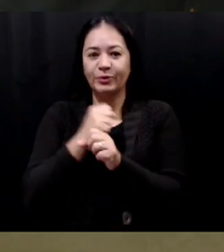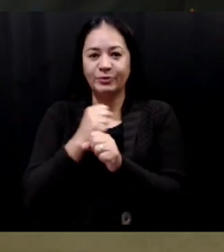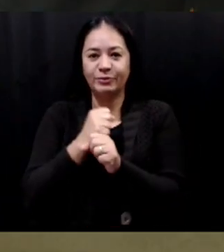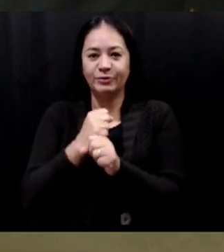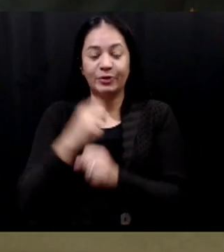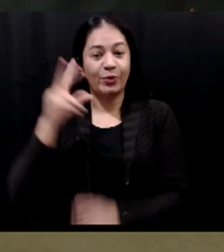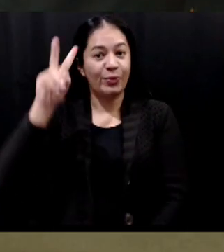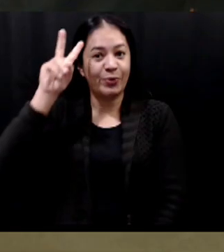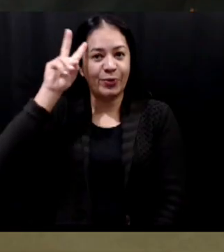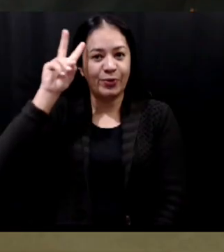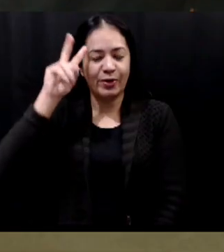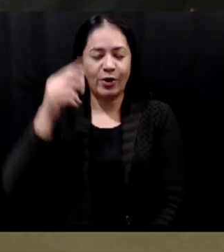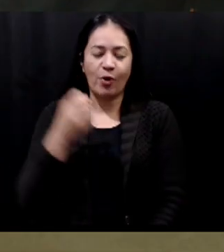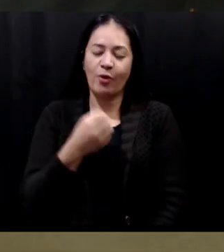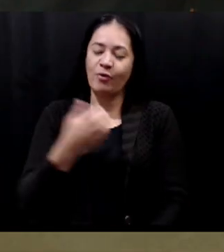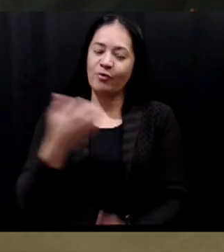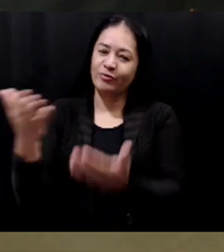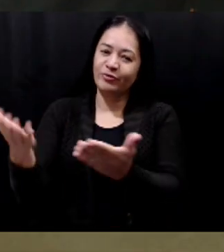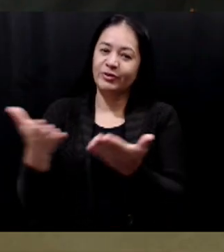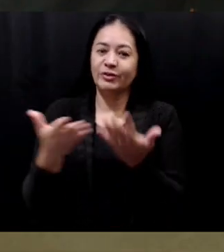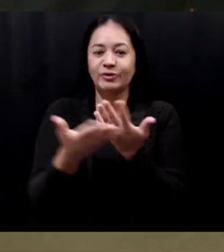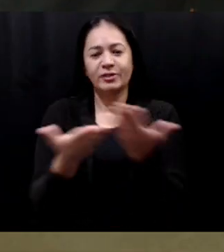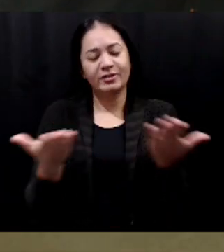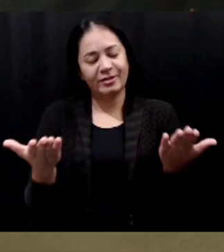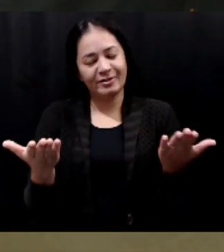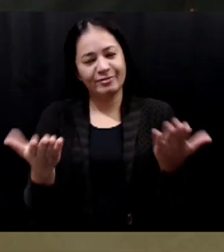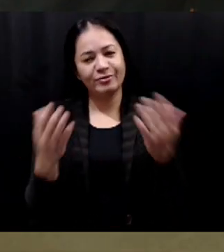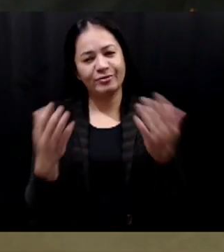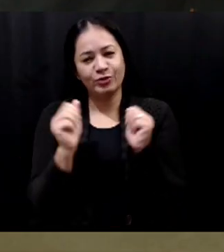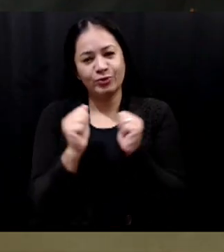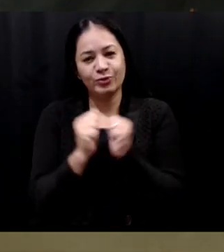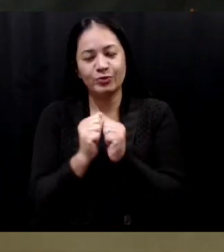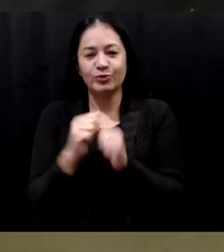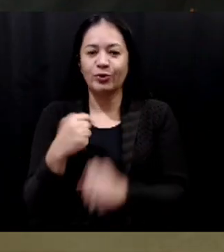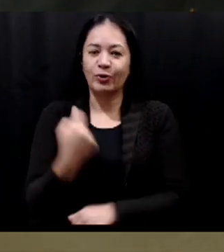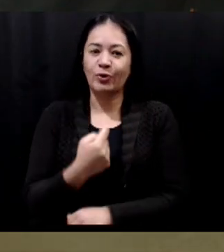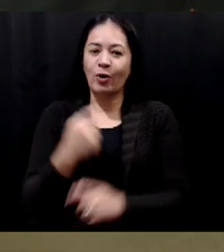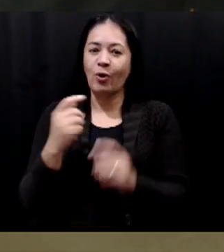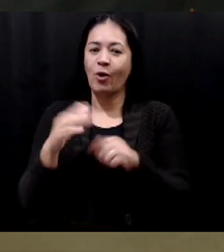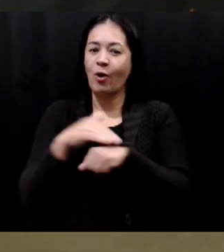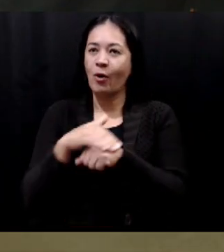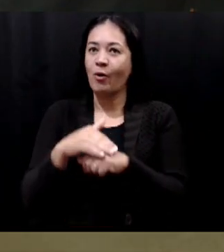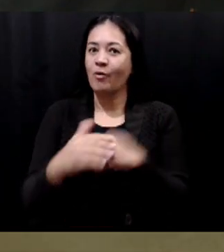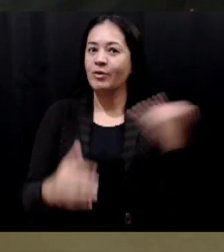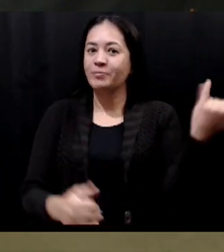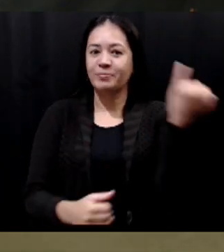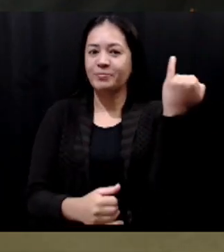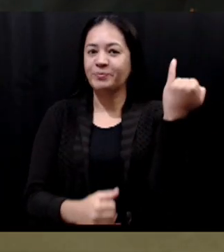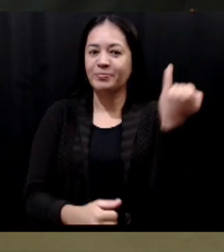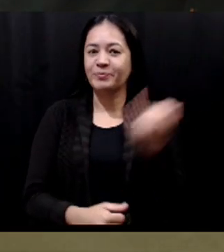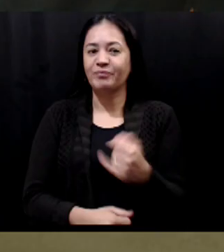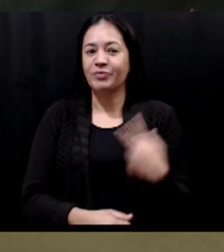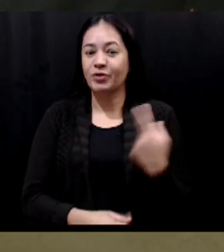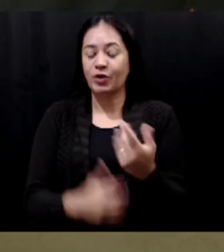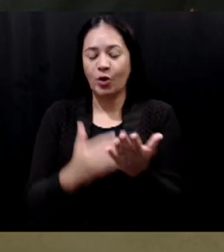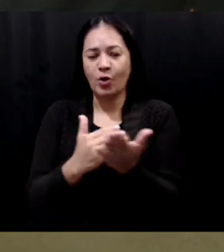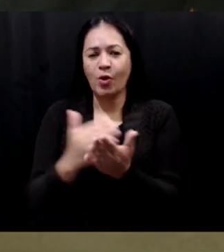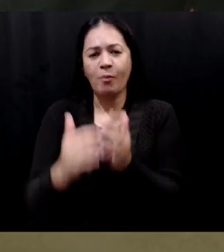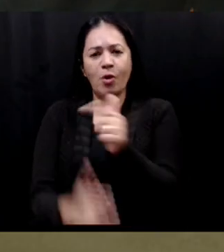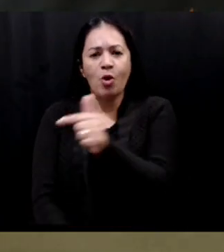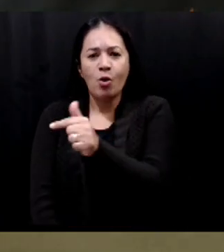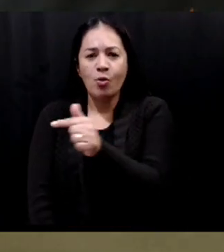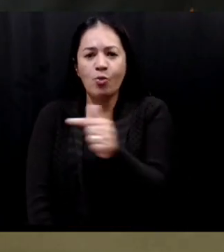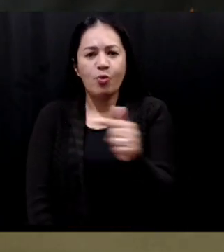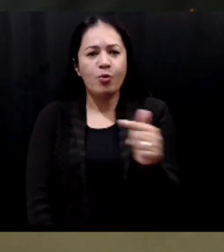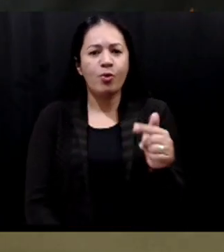convido para ficar com a gente para mais uma conversa que interessa e muito. A gente já começa a semana conversando com